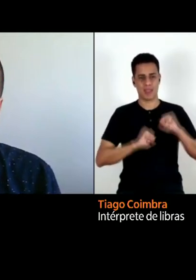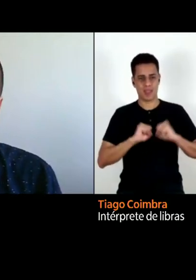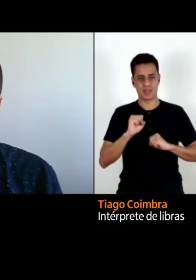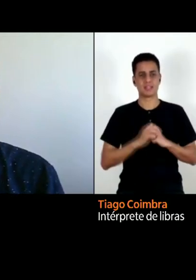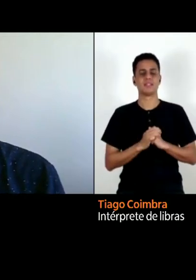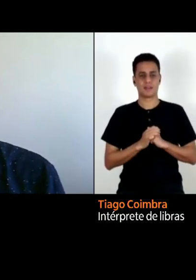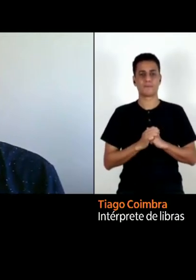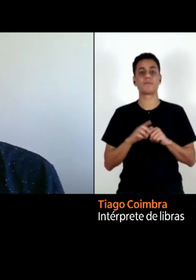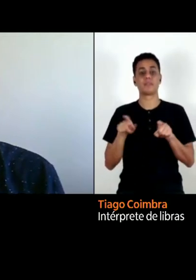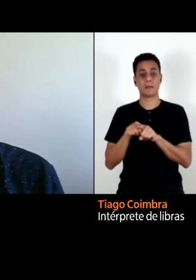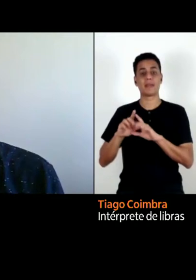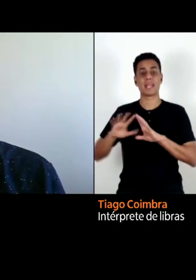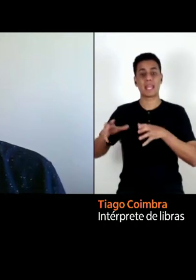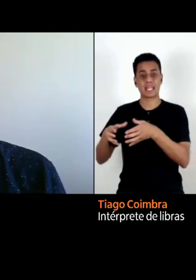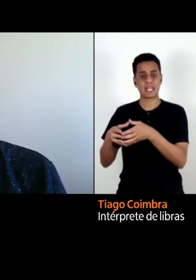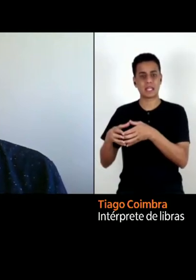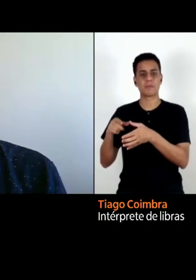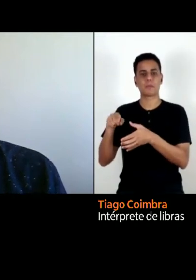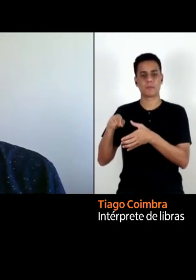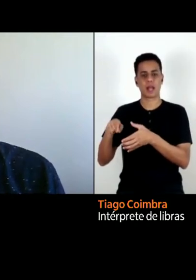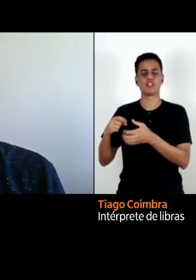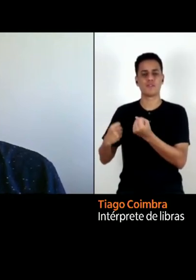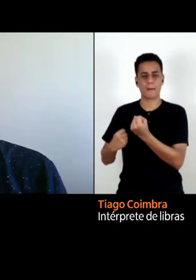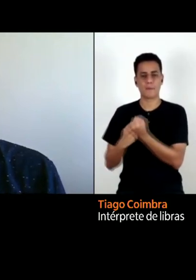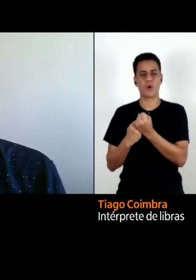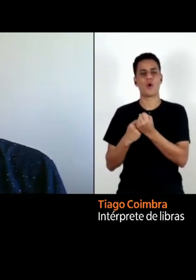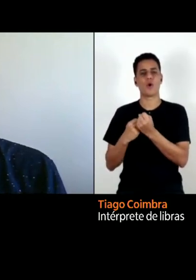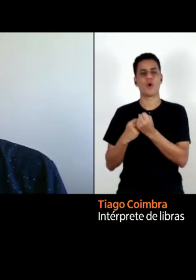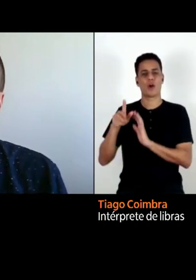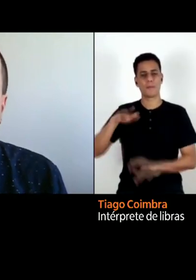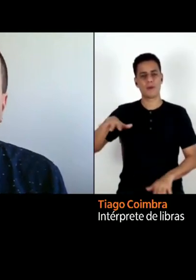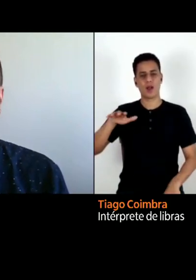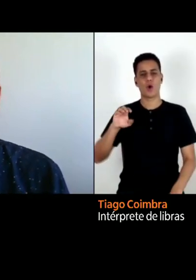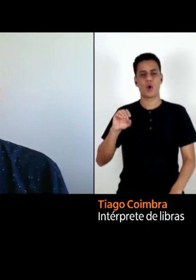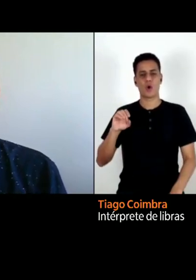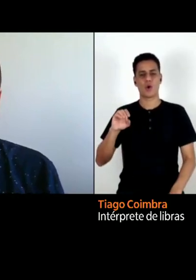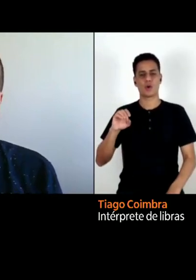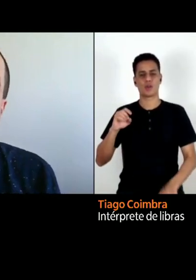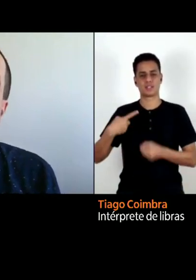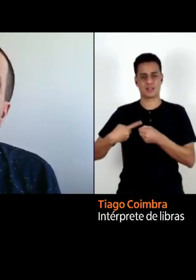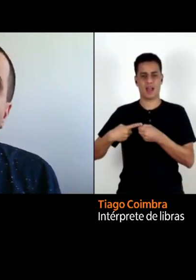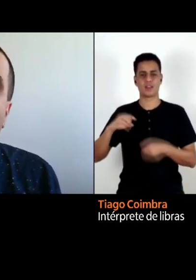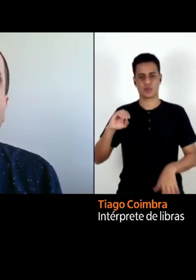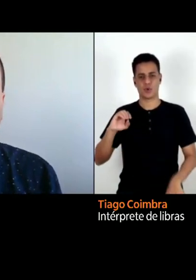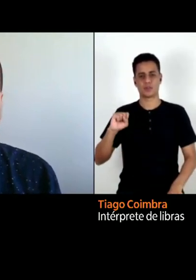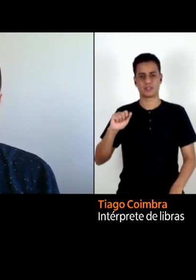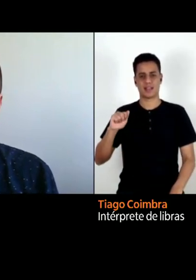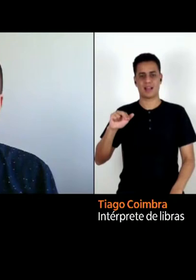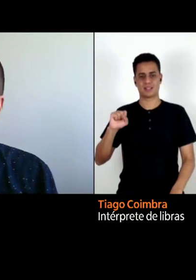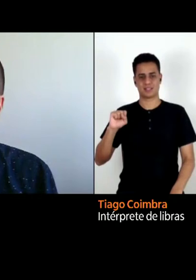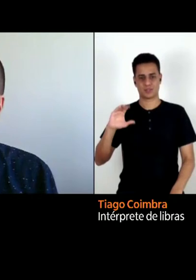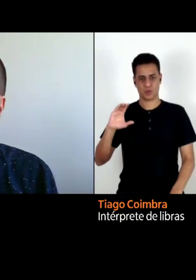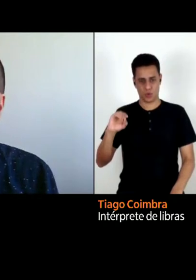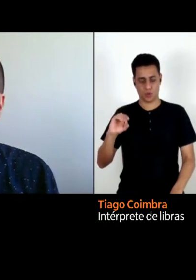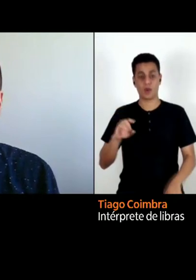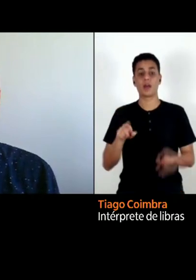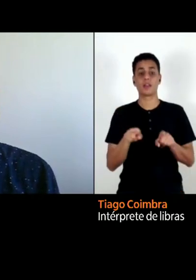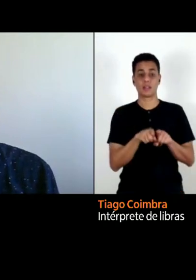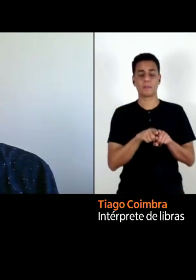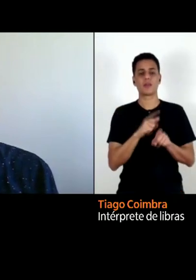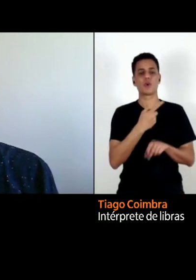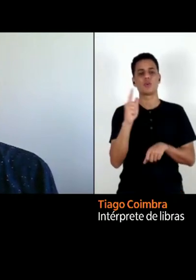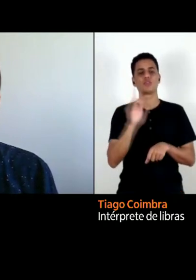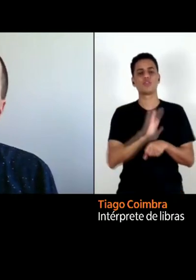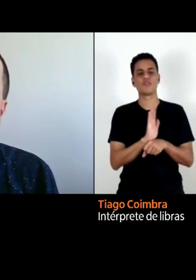cooperativa anarquista em Osasco, a ficção Ponto de Encontro, uma história de amor passada entre os trilhos